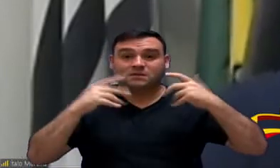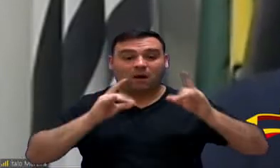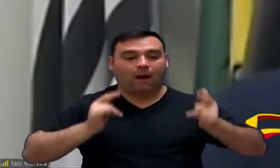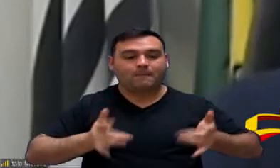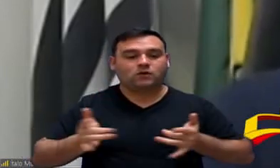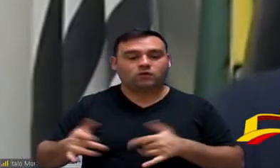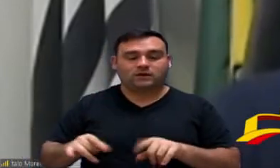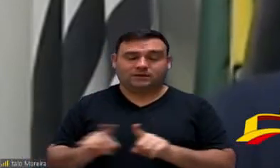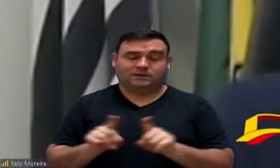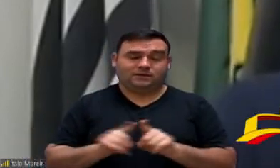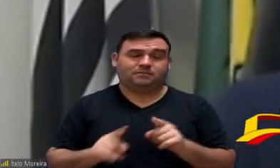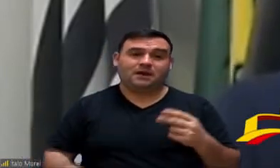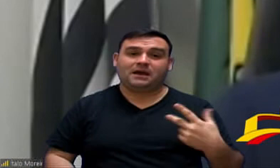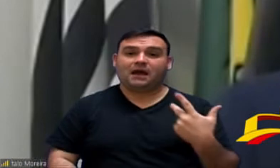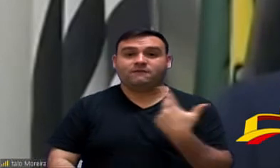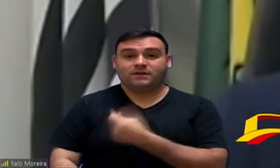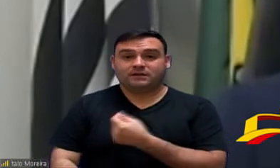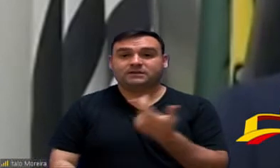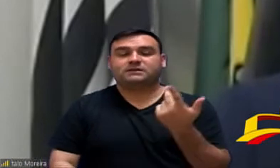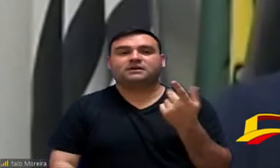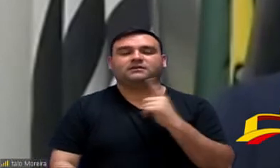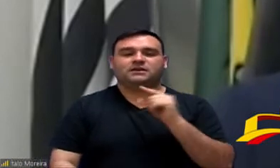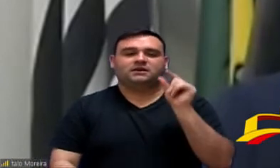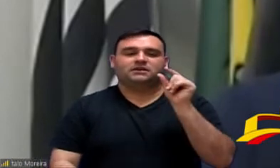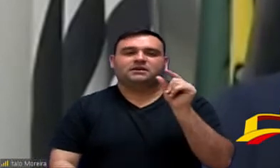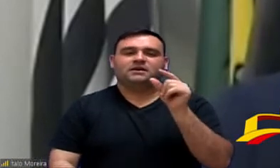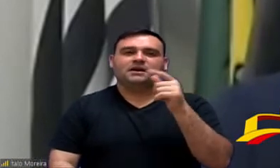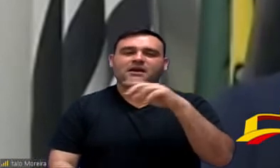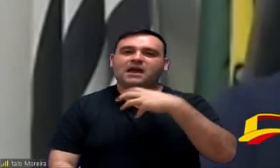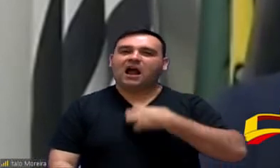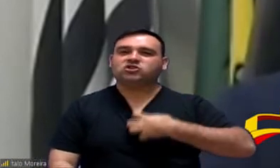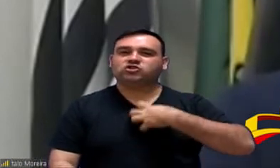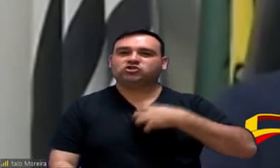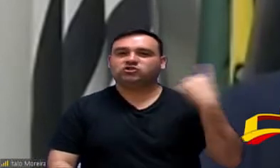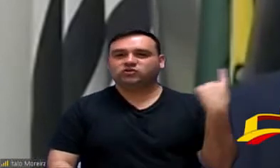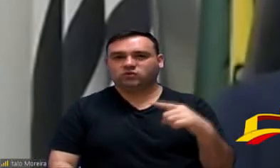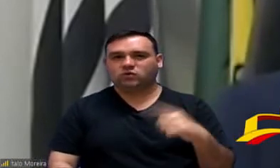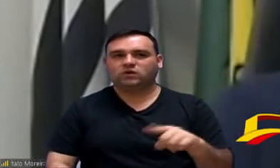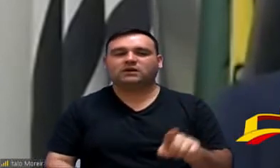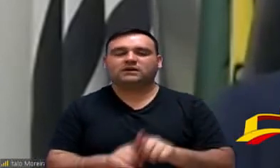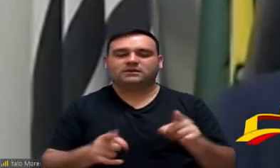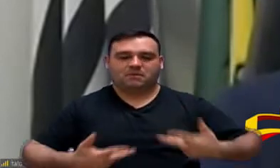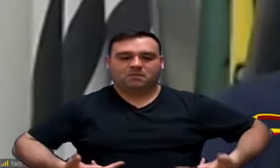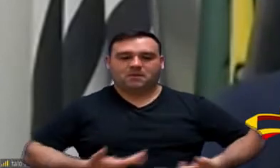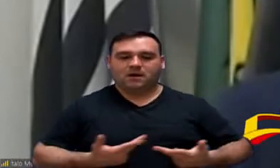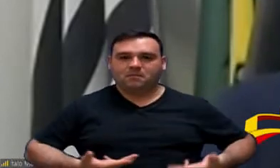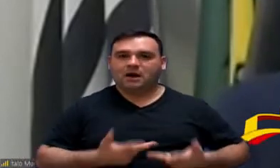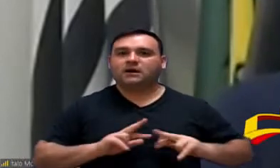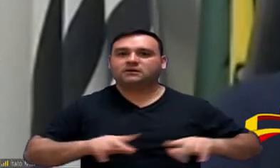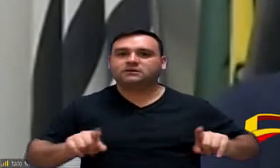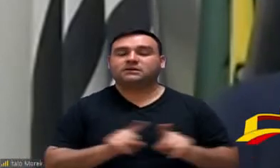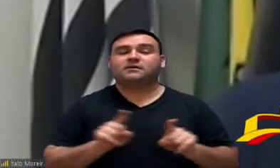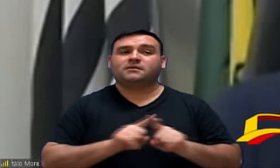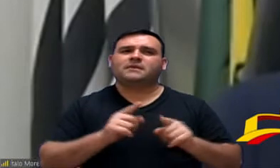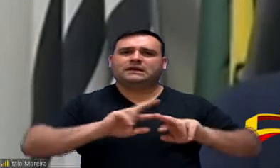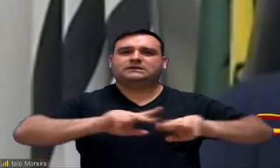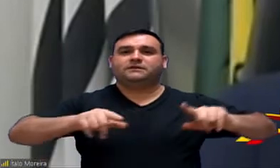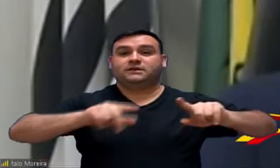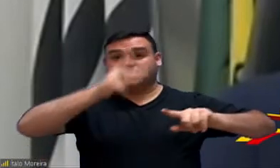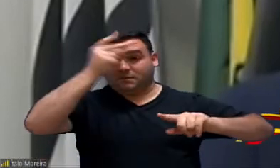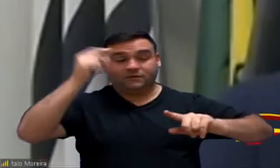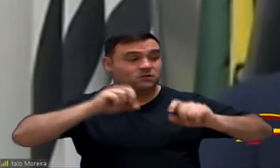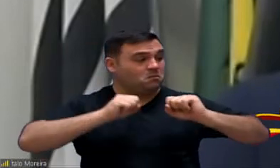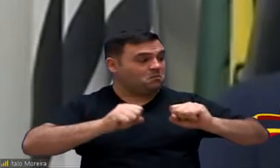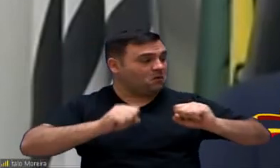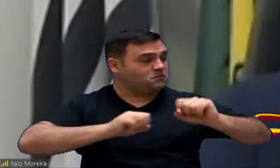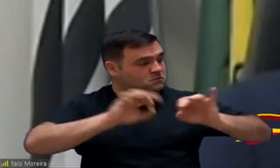abandono e vacinação antirrábica, esterilização gratuita, entre outros que o Poder Executivo